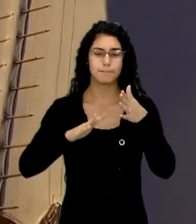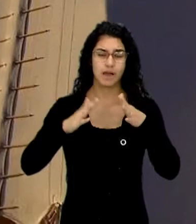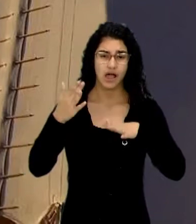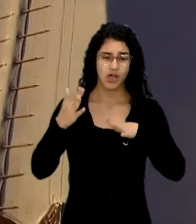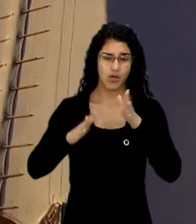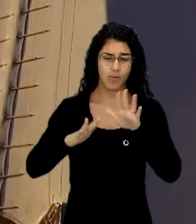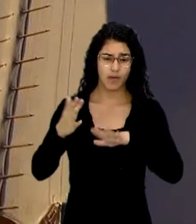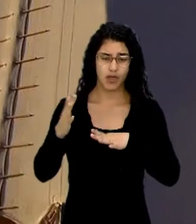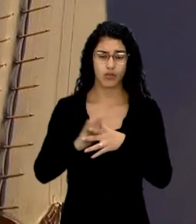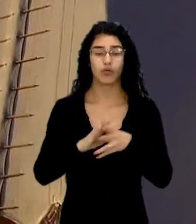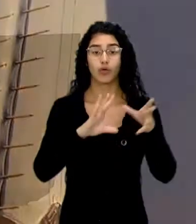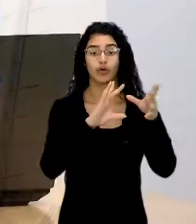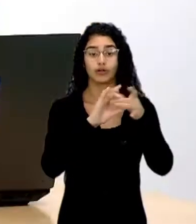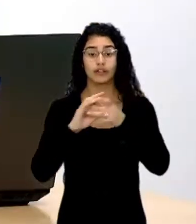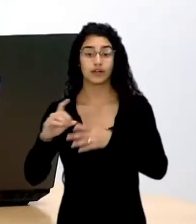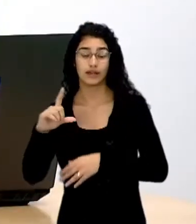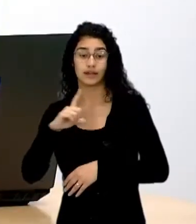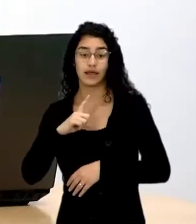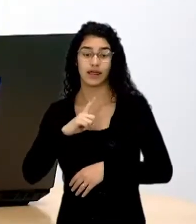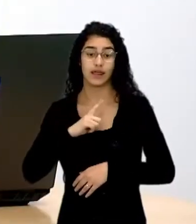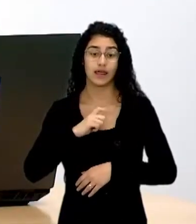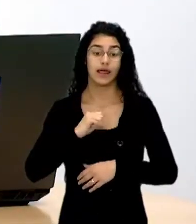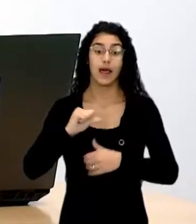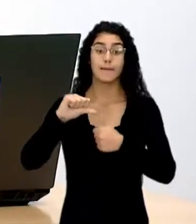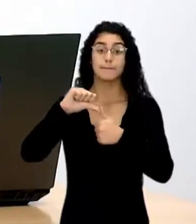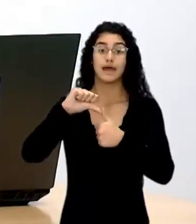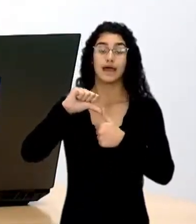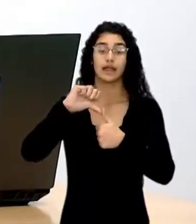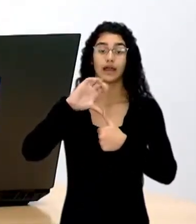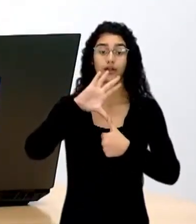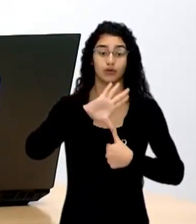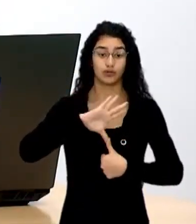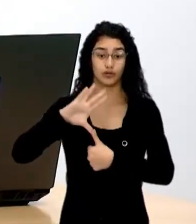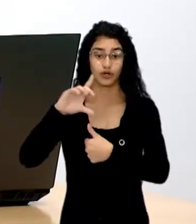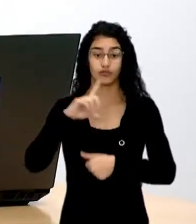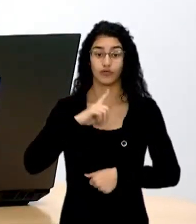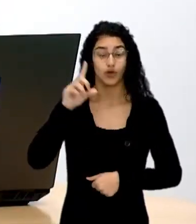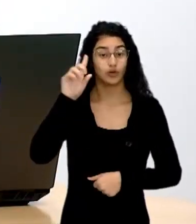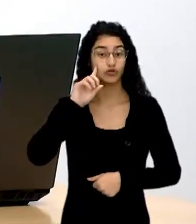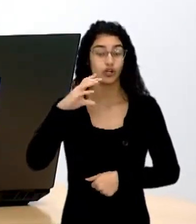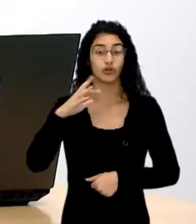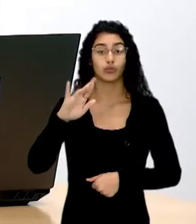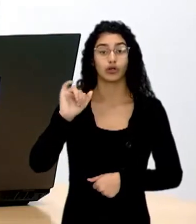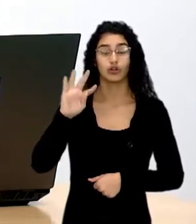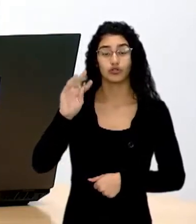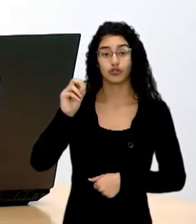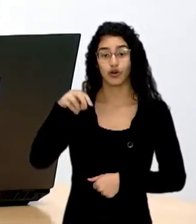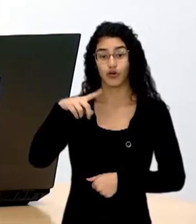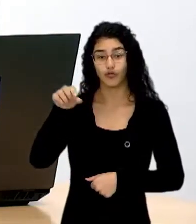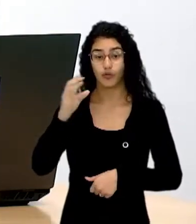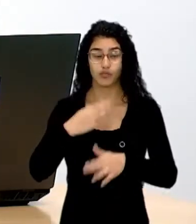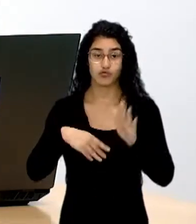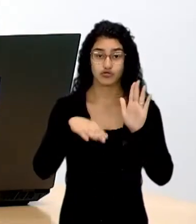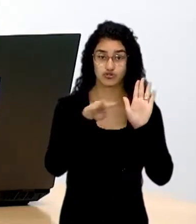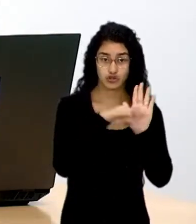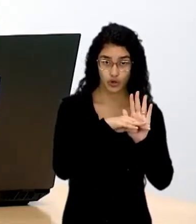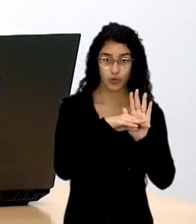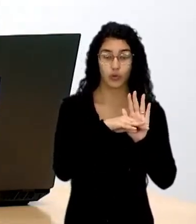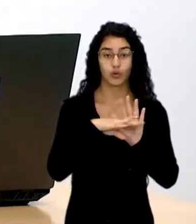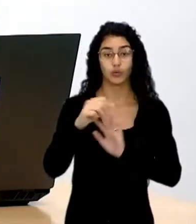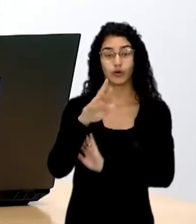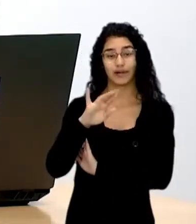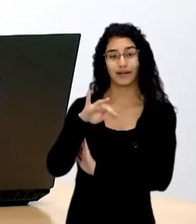o contexto de América do Norte, tendo em vista essa data, que foi a data que o Cristóvão Colombo chegou nas Antilhas, lá no